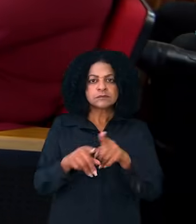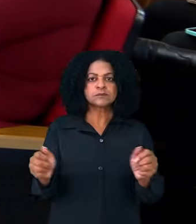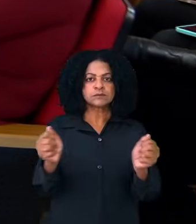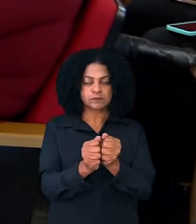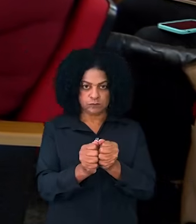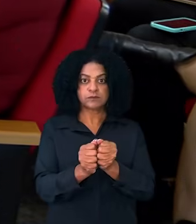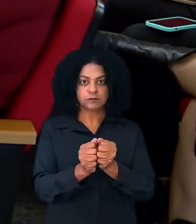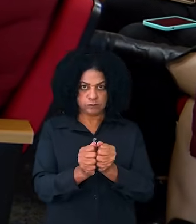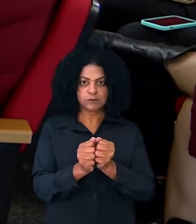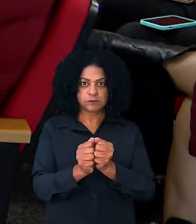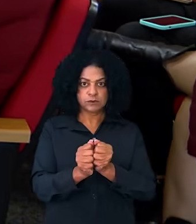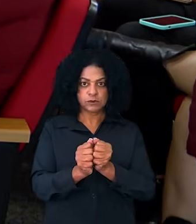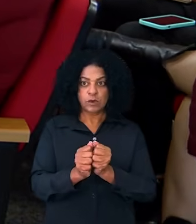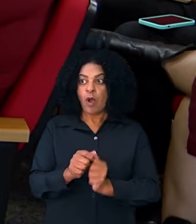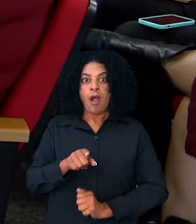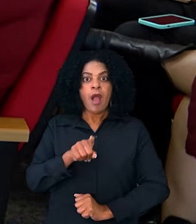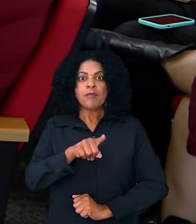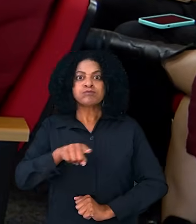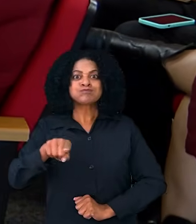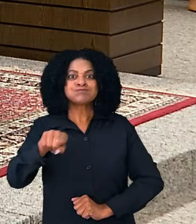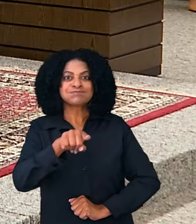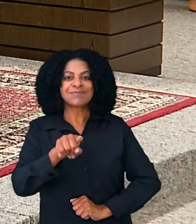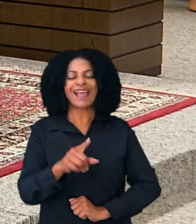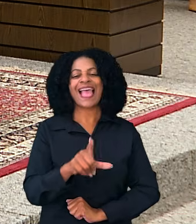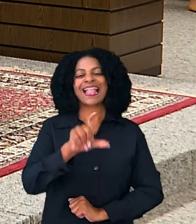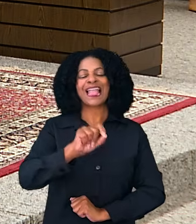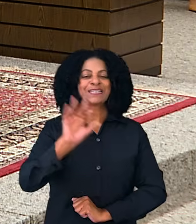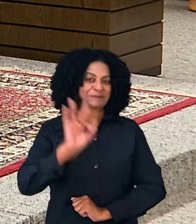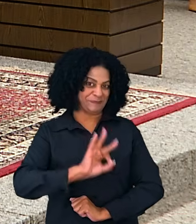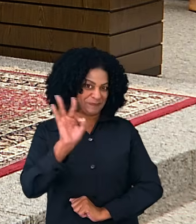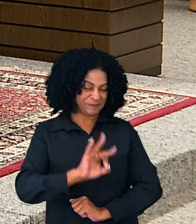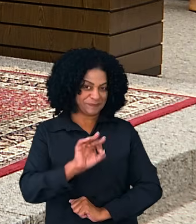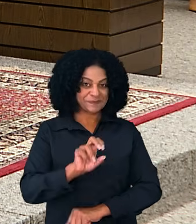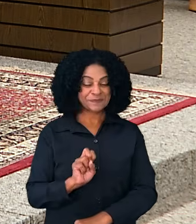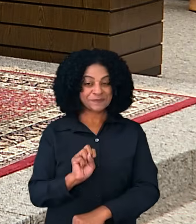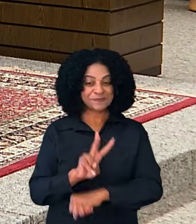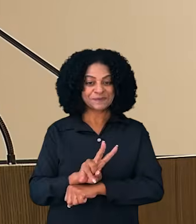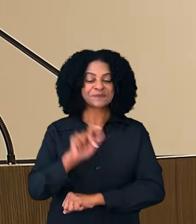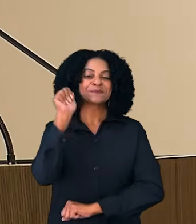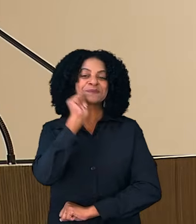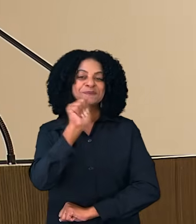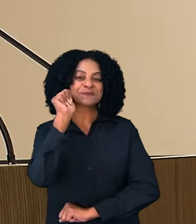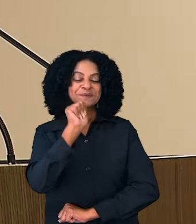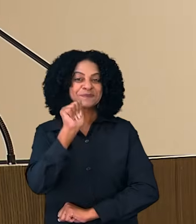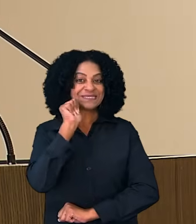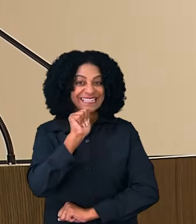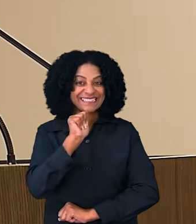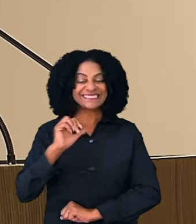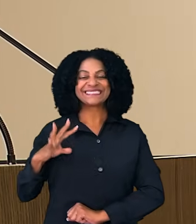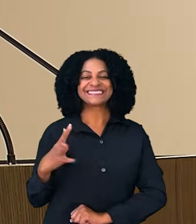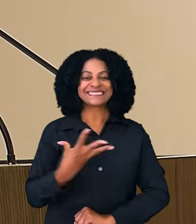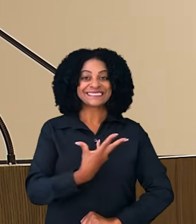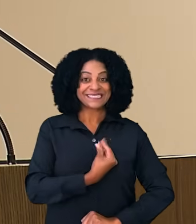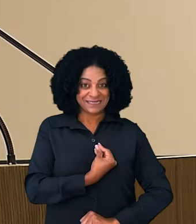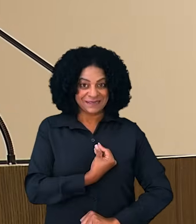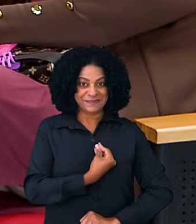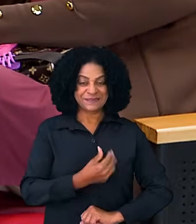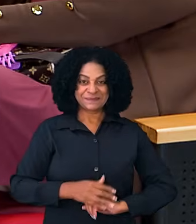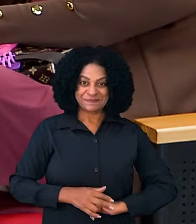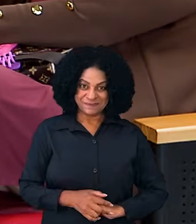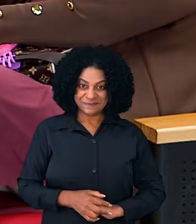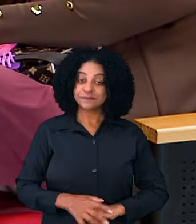serviço ao tribunal devem destinar, no mínimo, 10% das vagas a mulheres integrantes de grupos